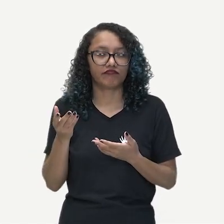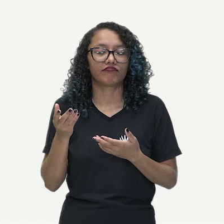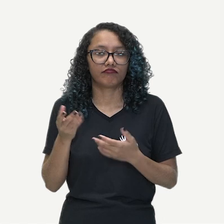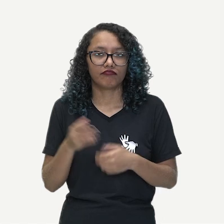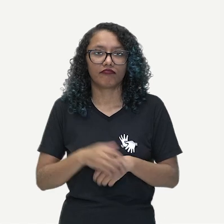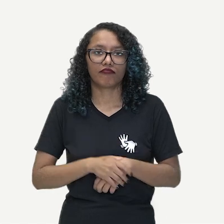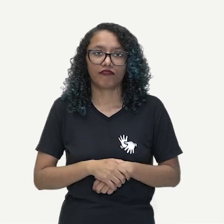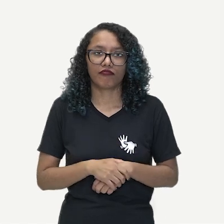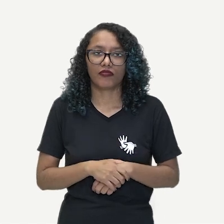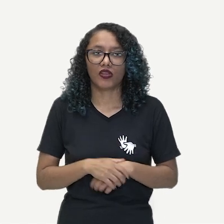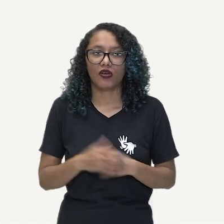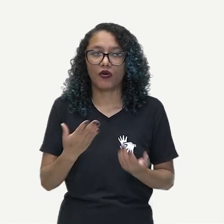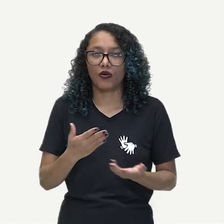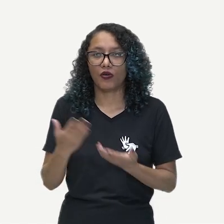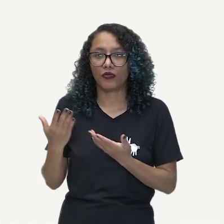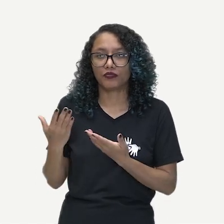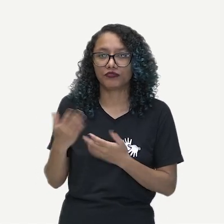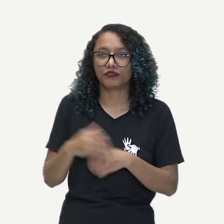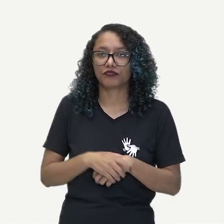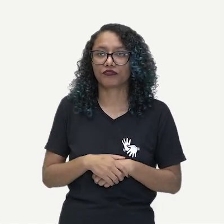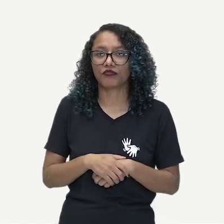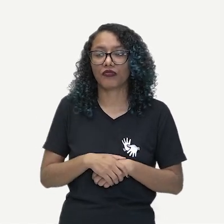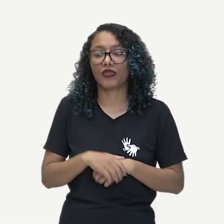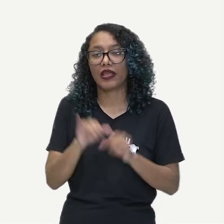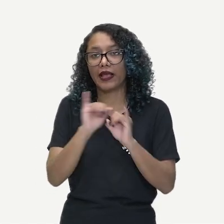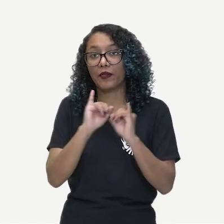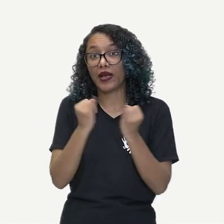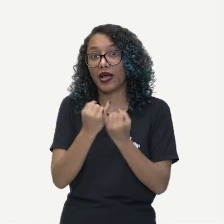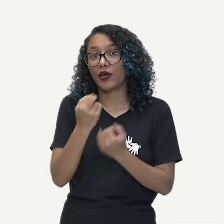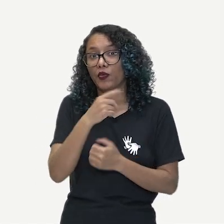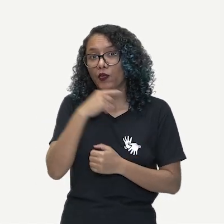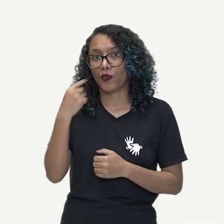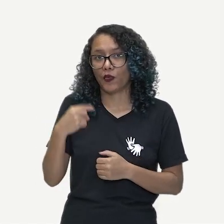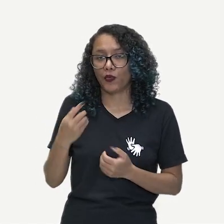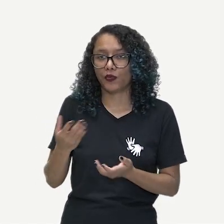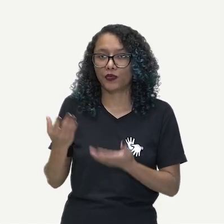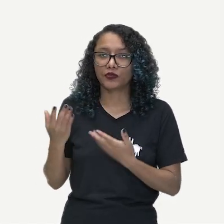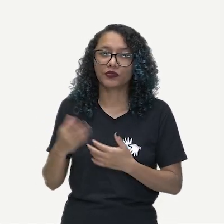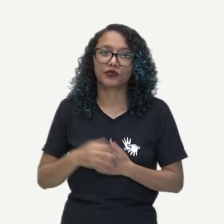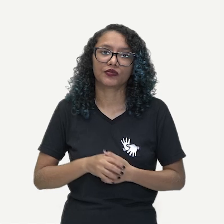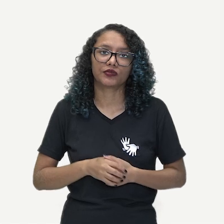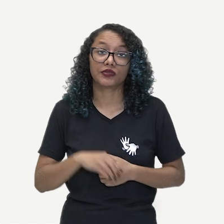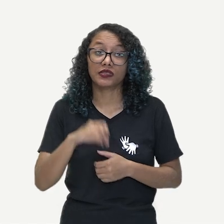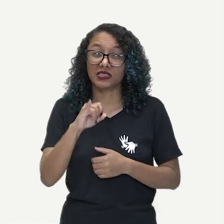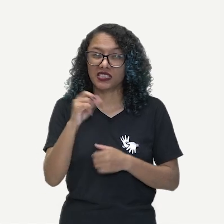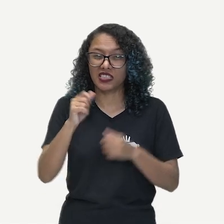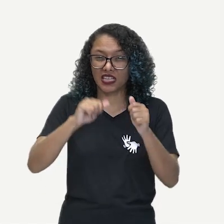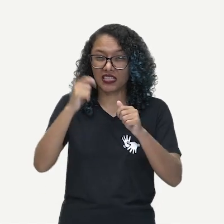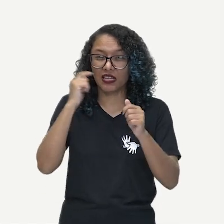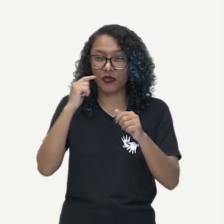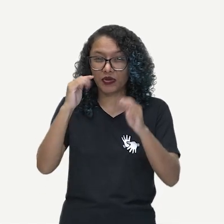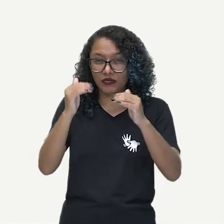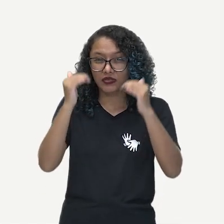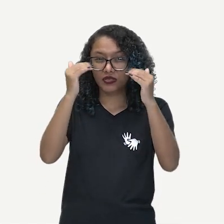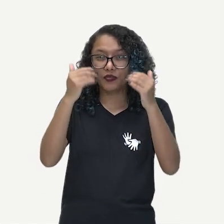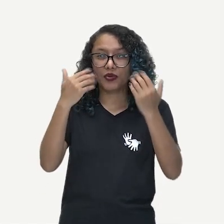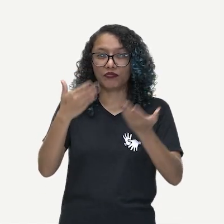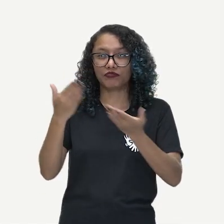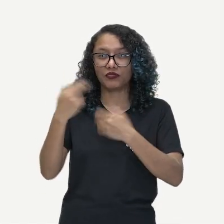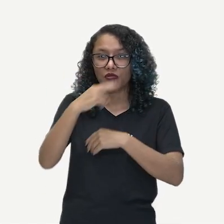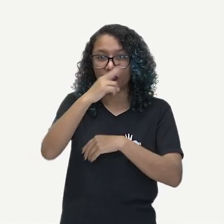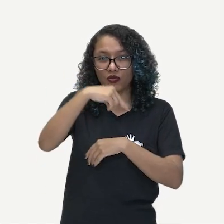temos Rússia. Olha aqui, nós temos o Império Russo. Se a gente analisar aqui em cima, temos